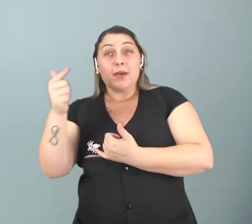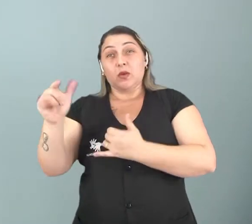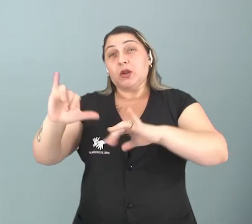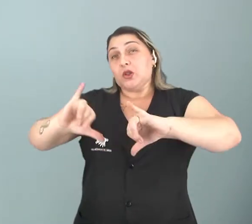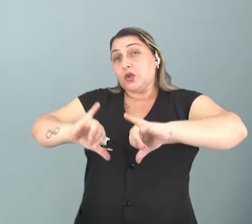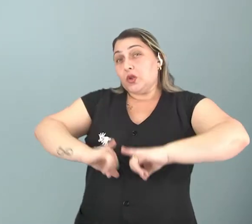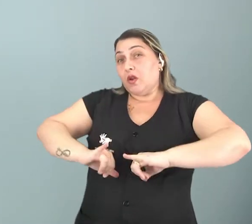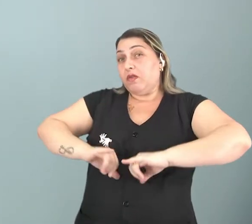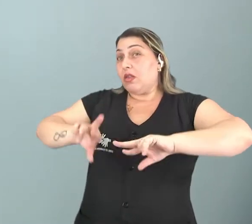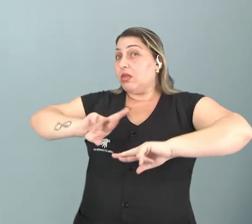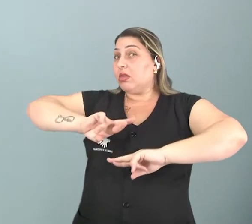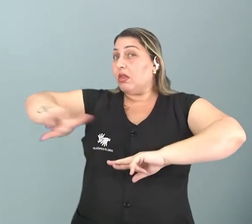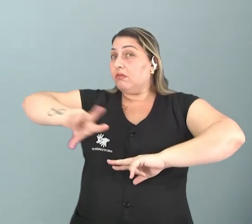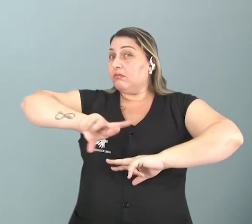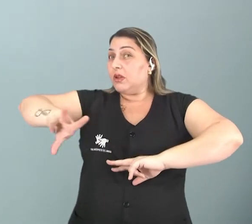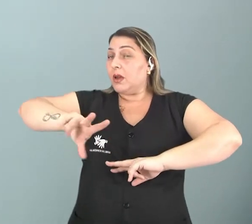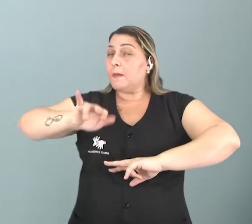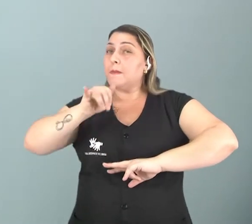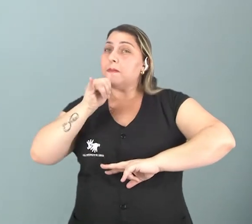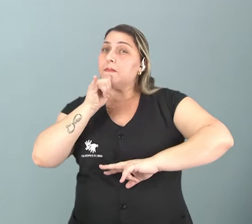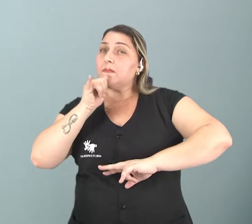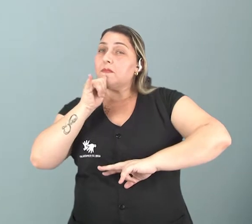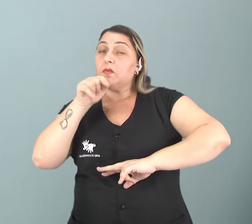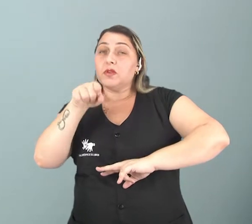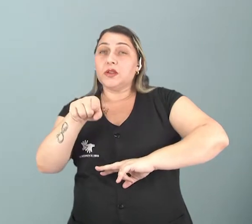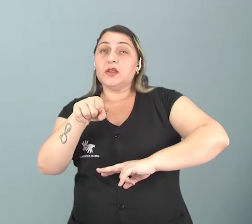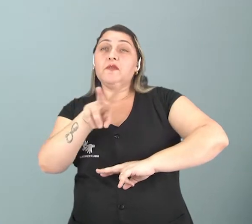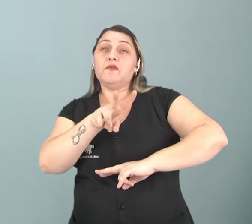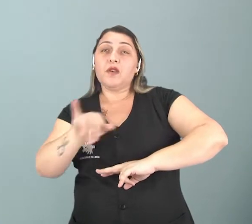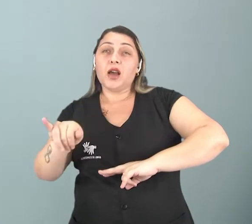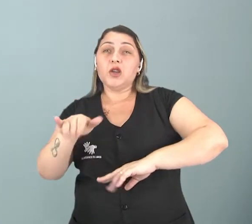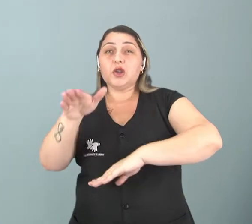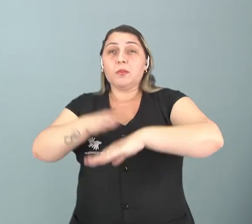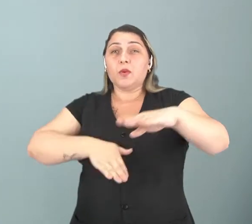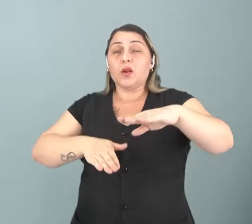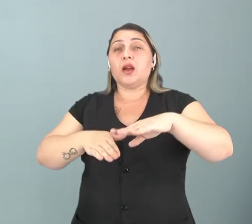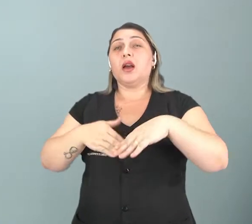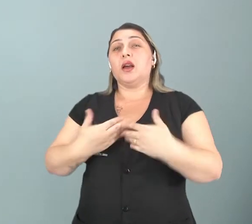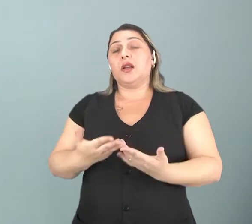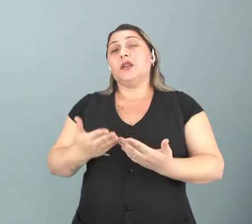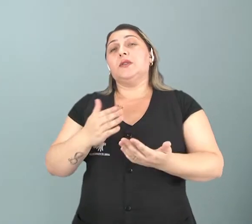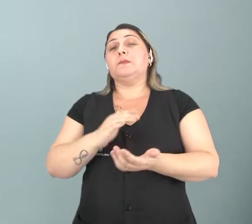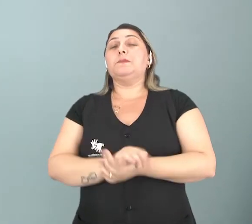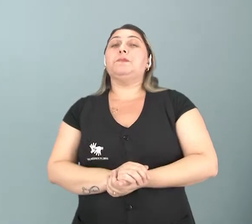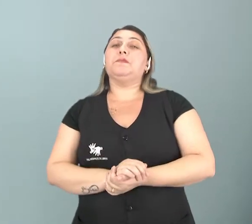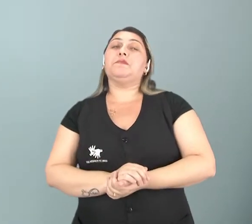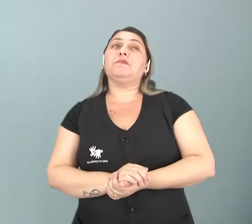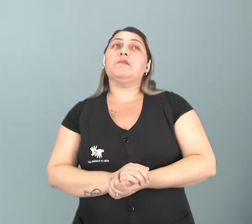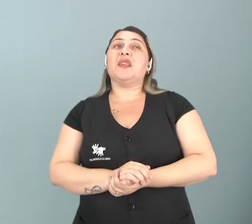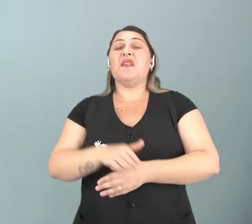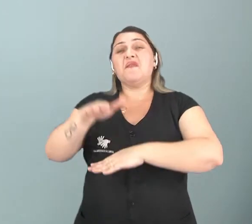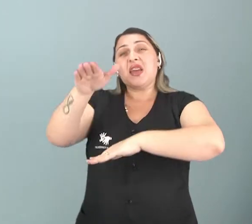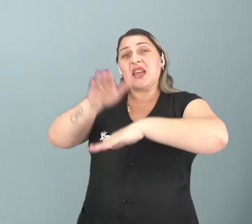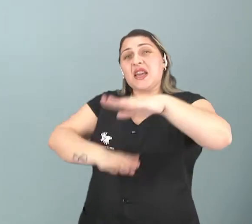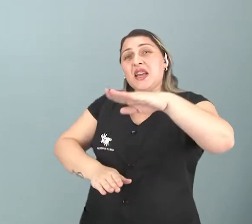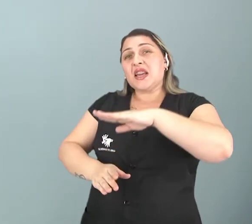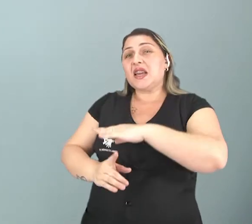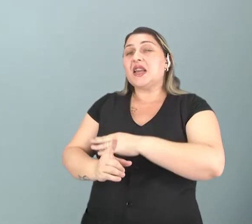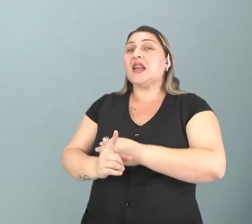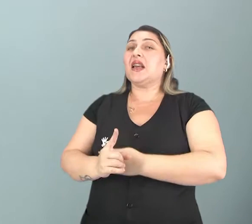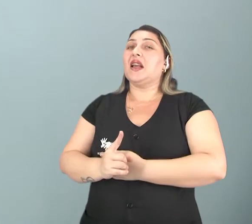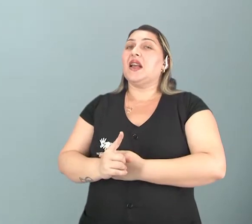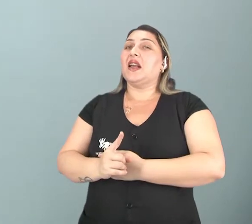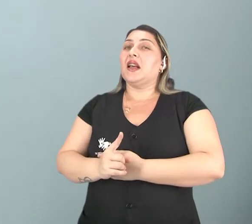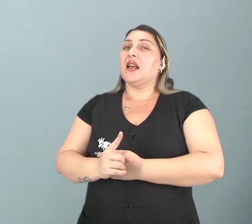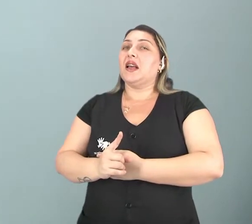não é, tá? Então, assim, se você vai lá e chama um coleguinha, seu coleguinha, vem cá, picolé de